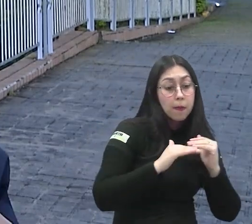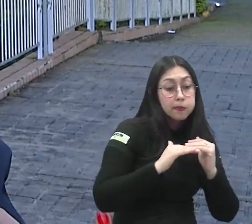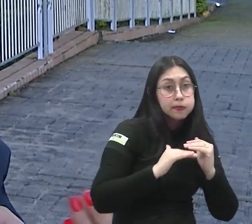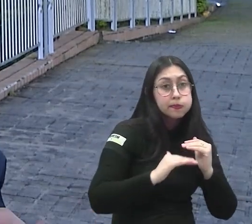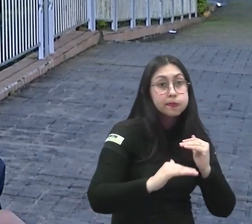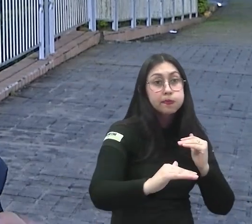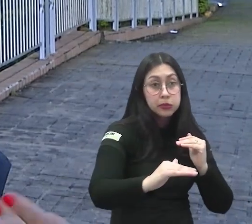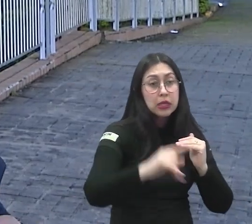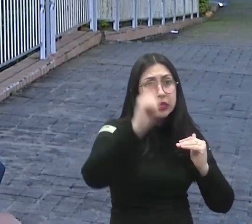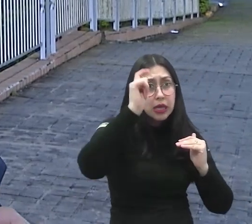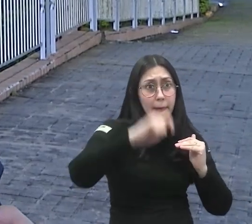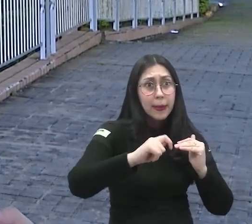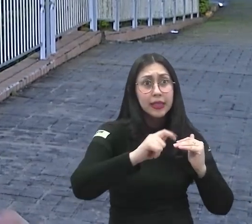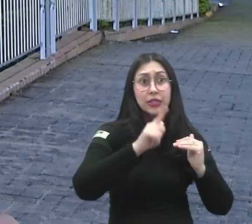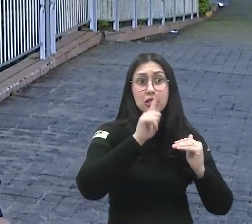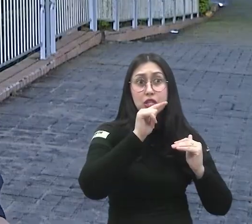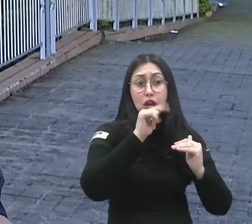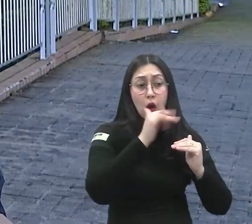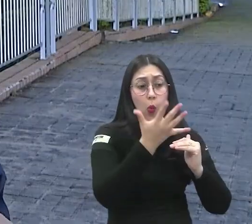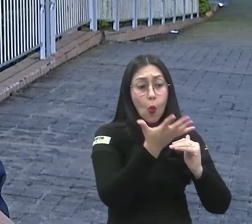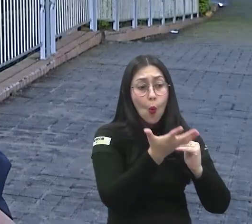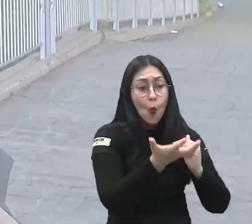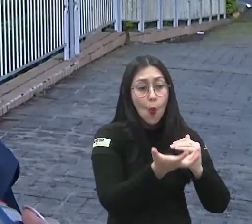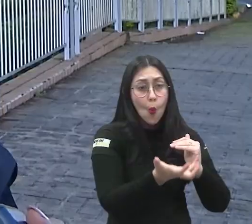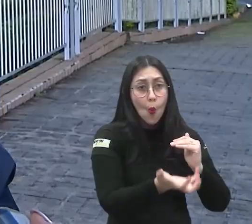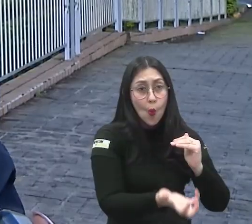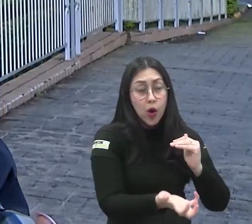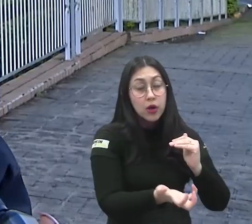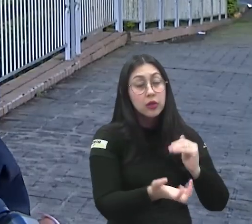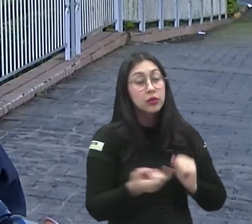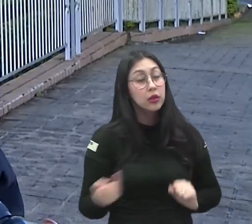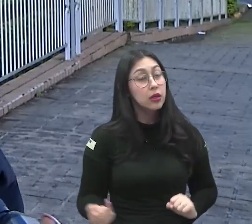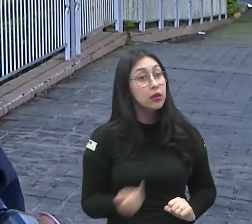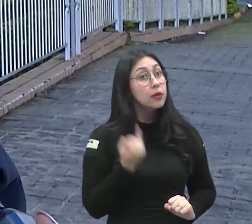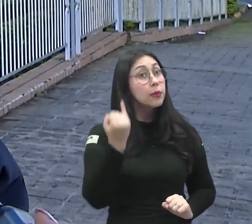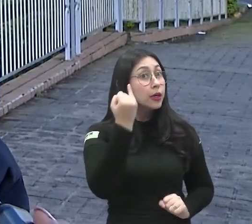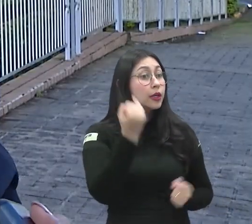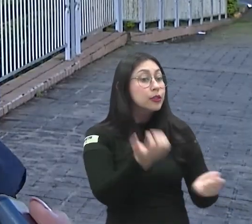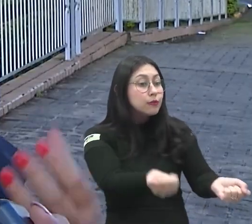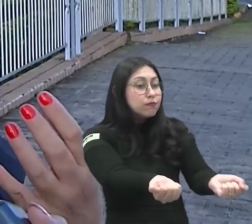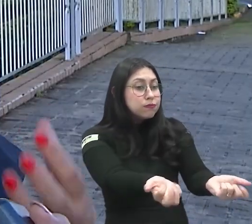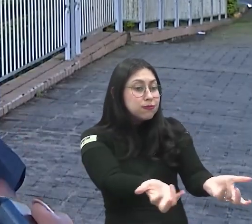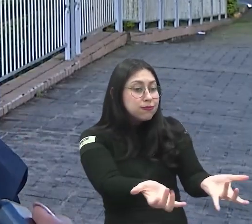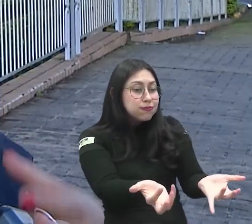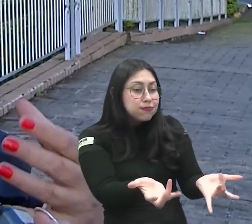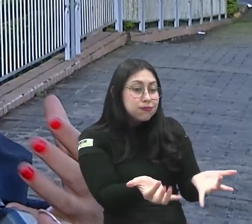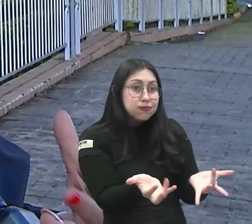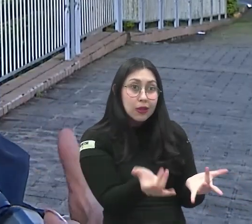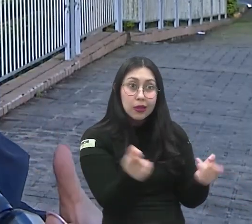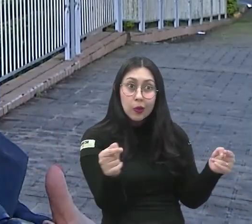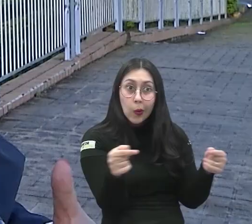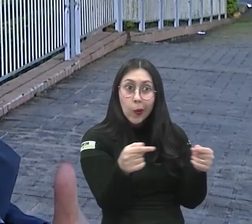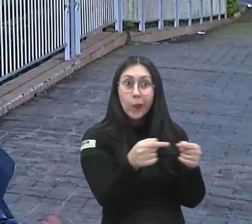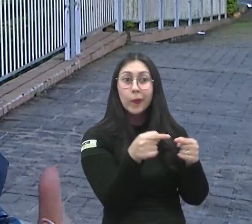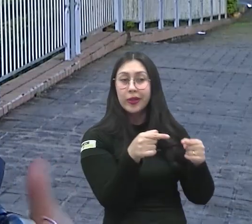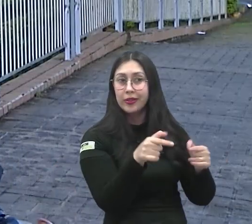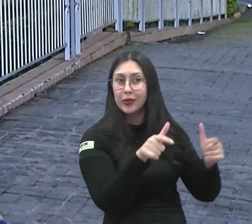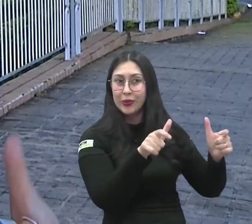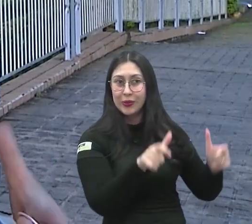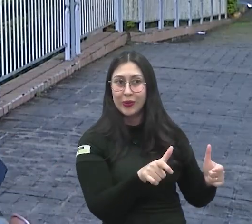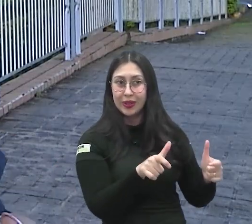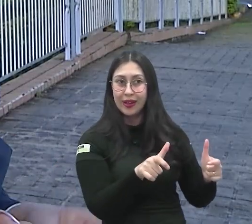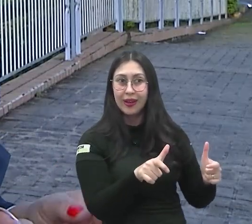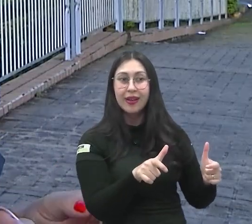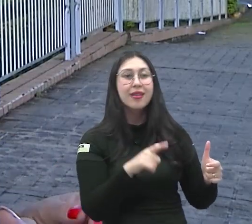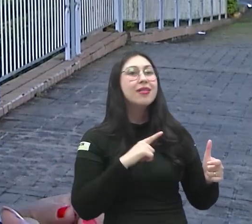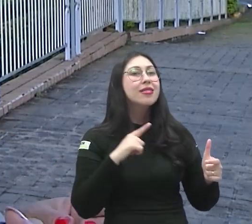pavimentação permita a infiltração da água no solo. É importante que a gente tenha vegetação adequada ao